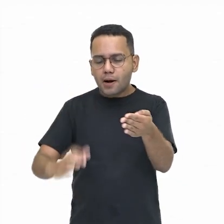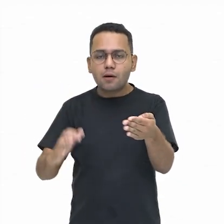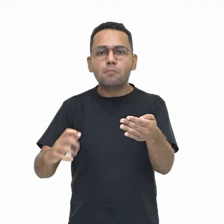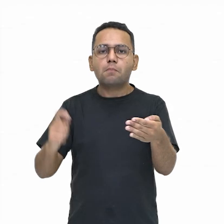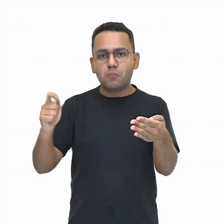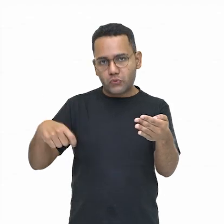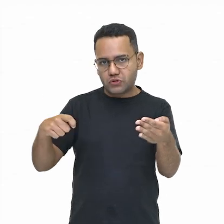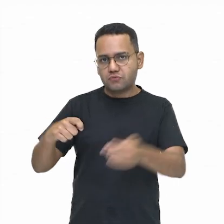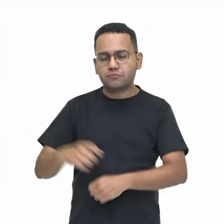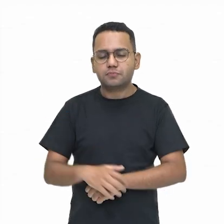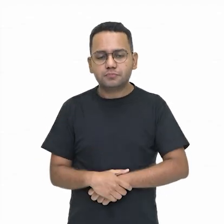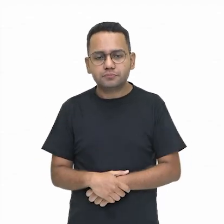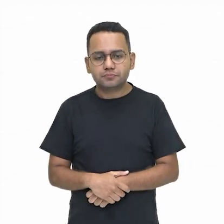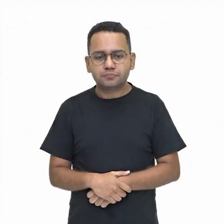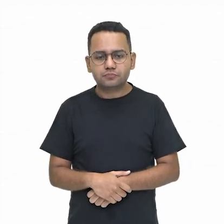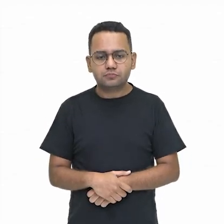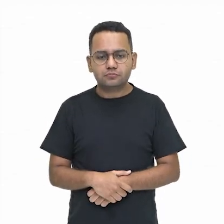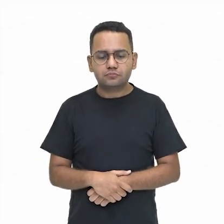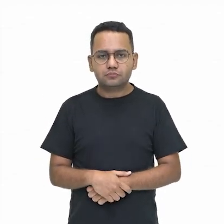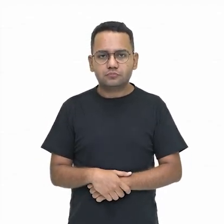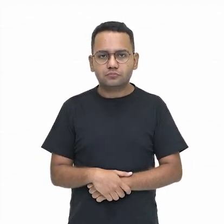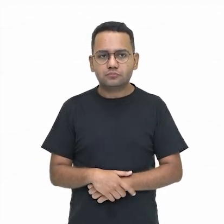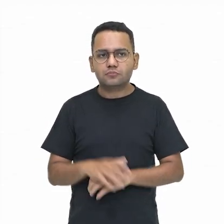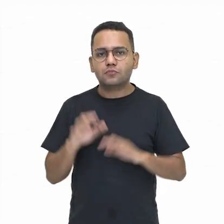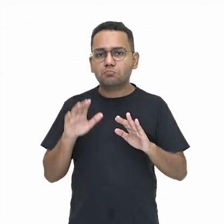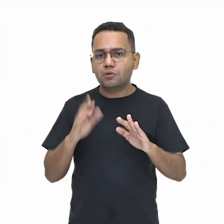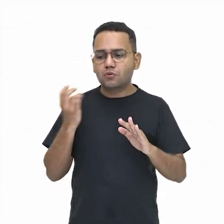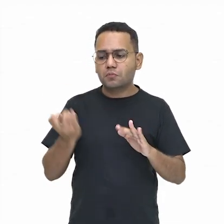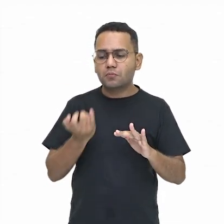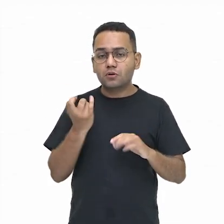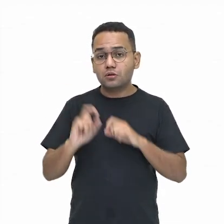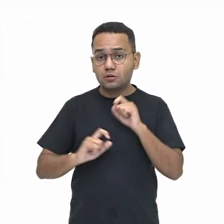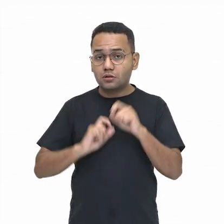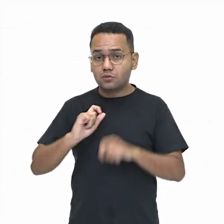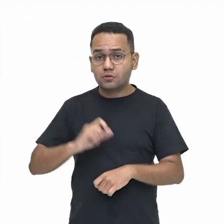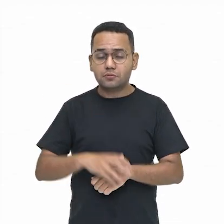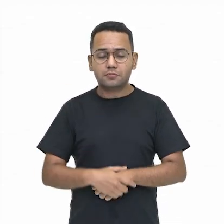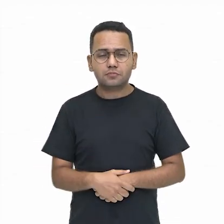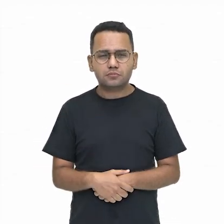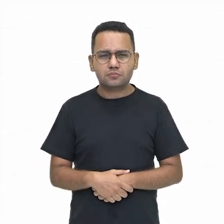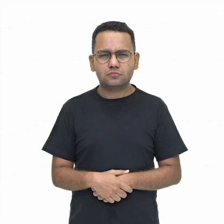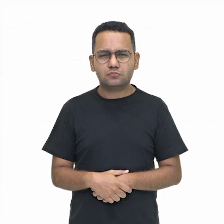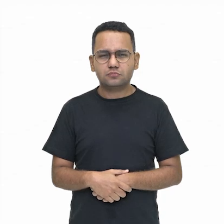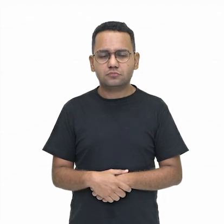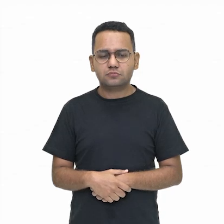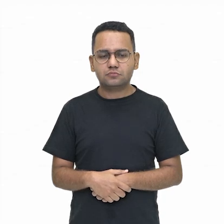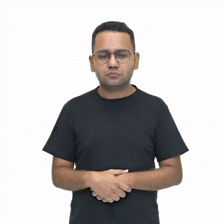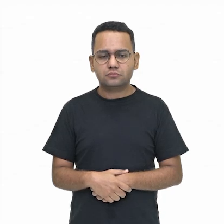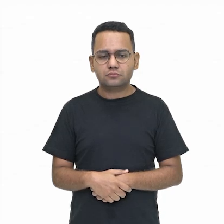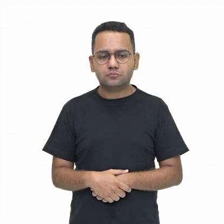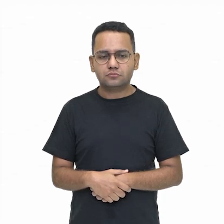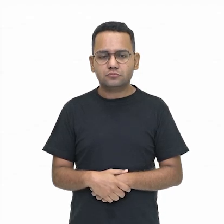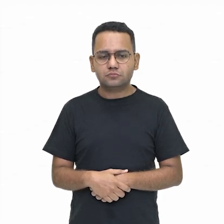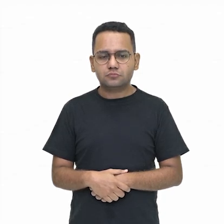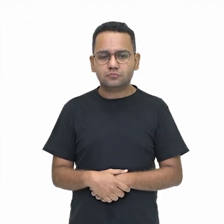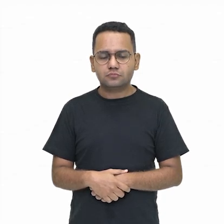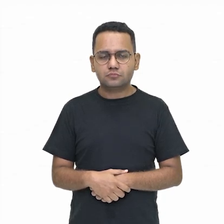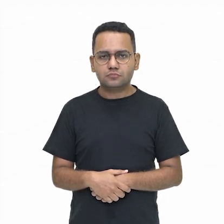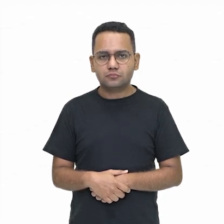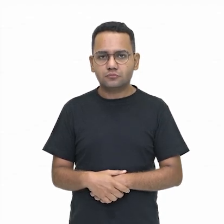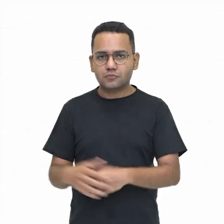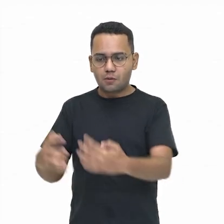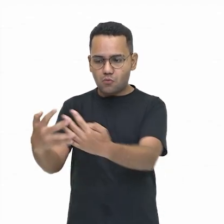jogada legal. O importante é que essa bola ela deva acertar o quadro de remissão